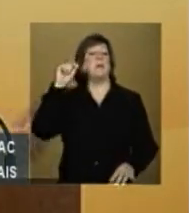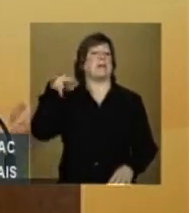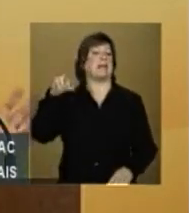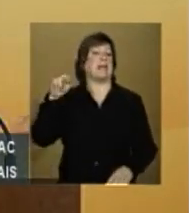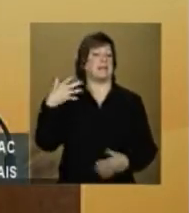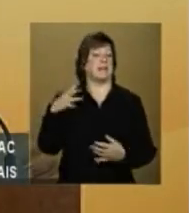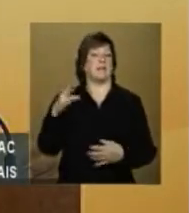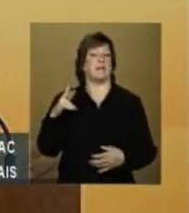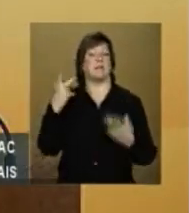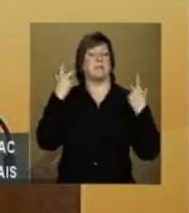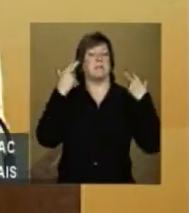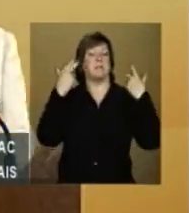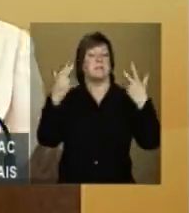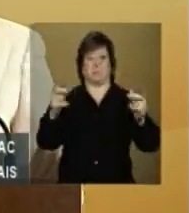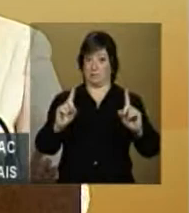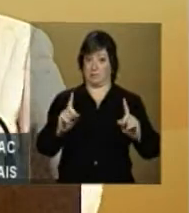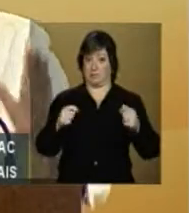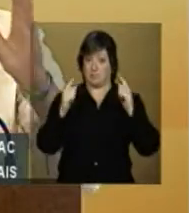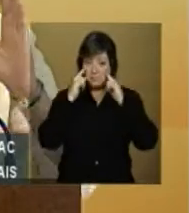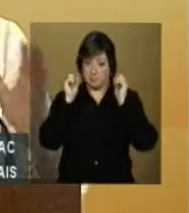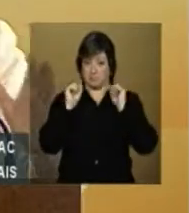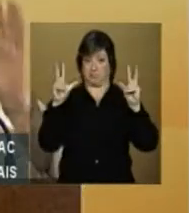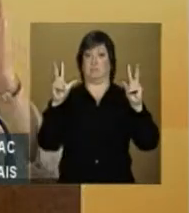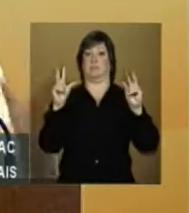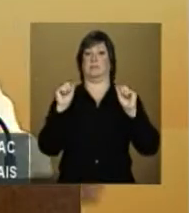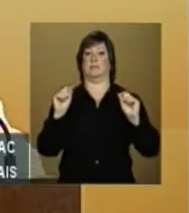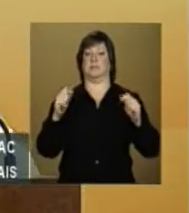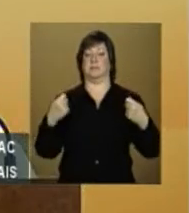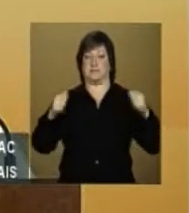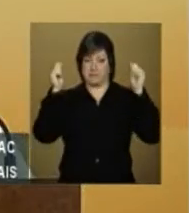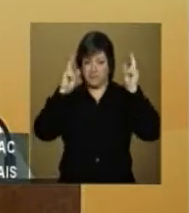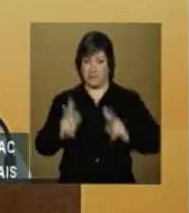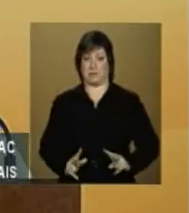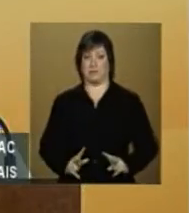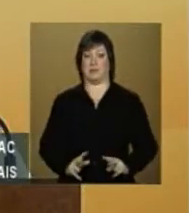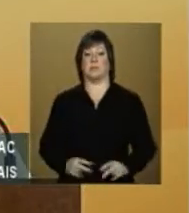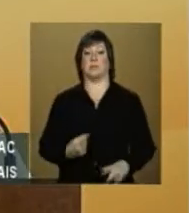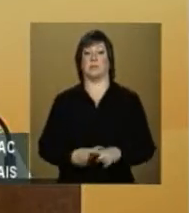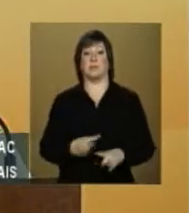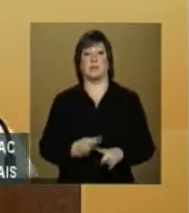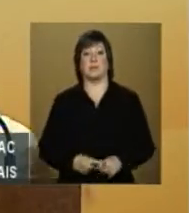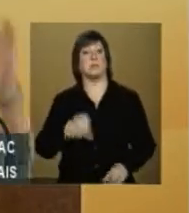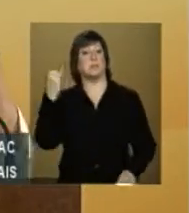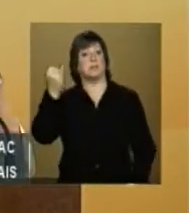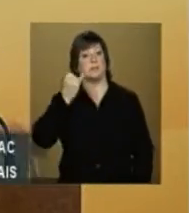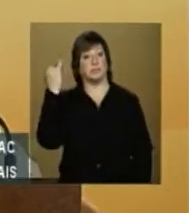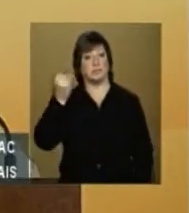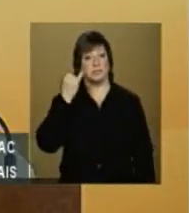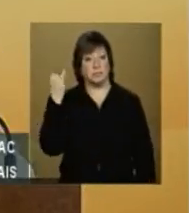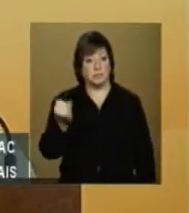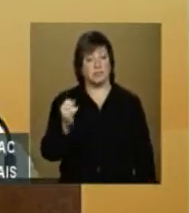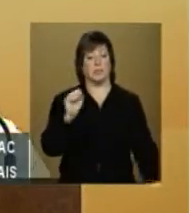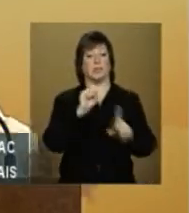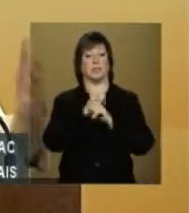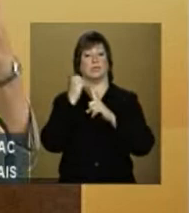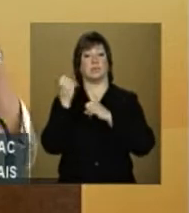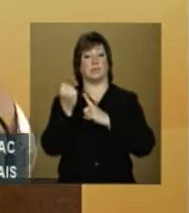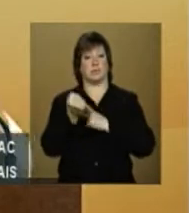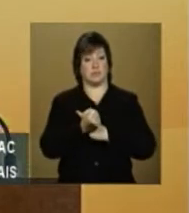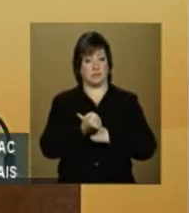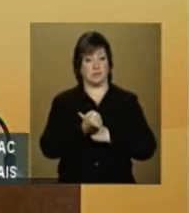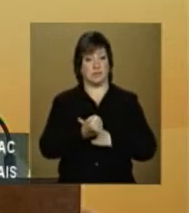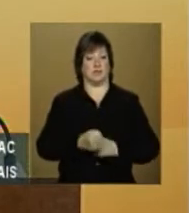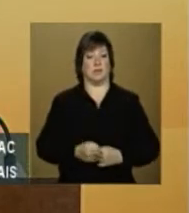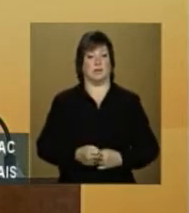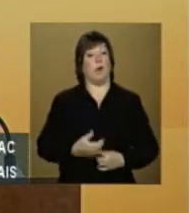nada está acontecendo. É de todo importante que a sociedade,